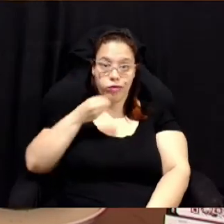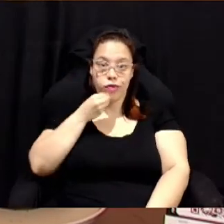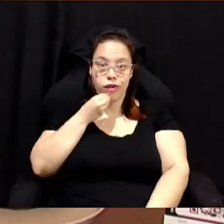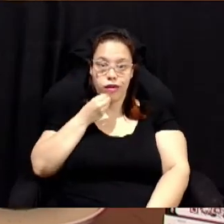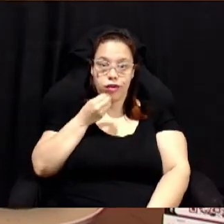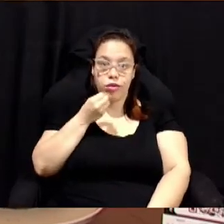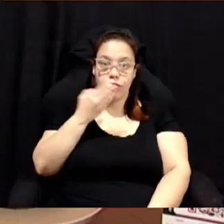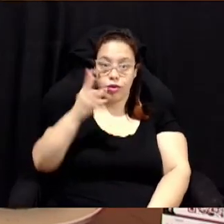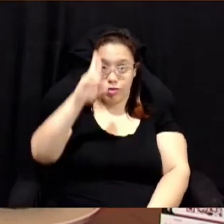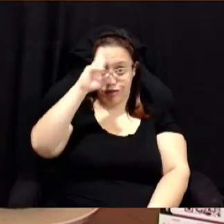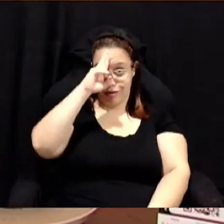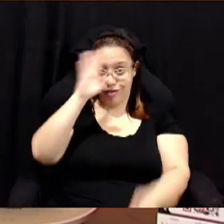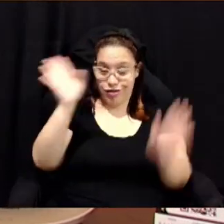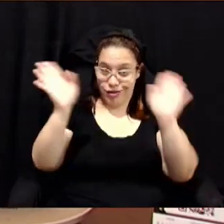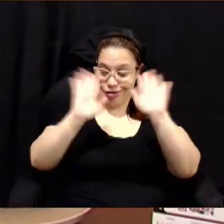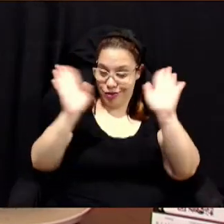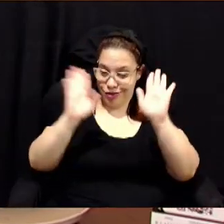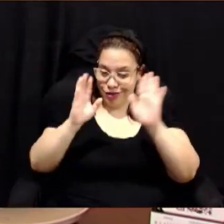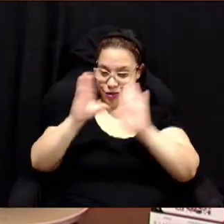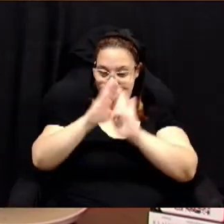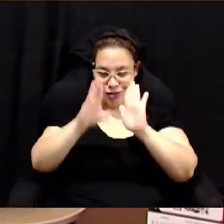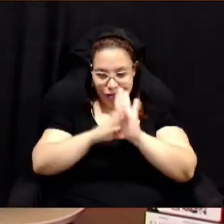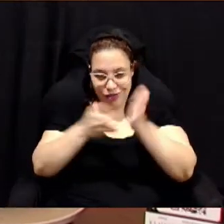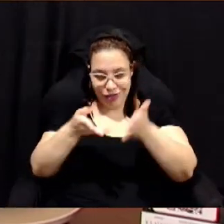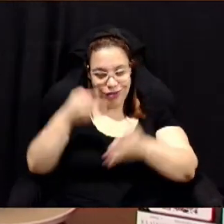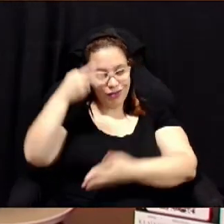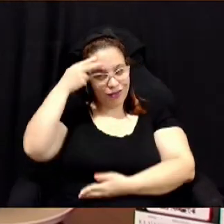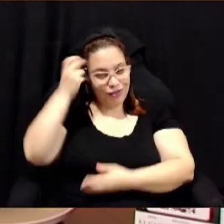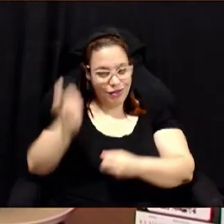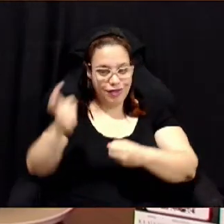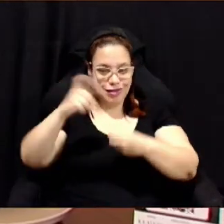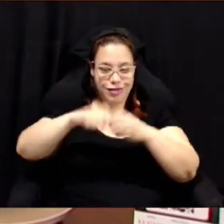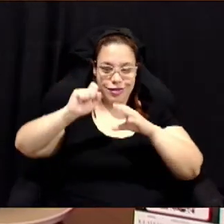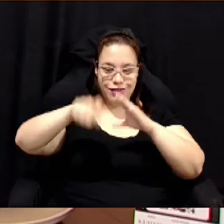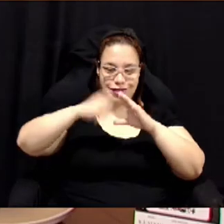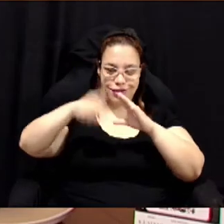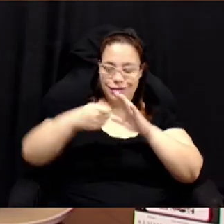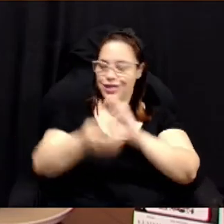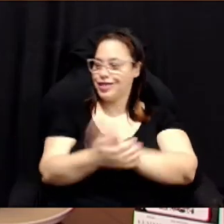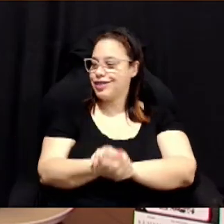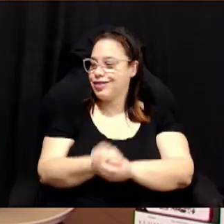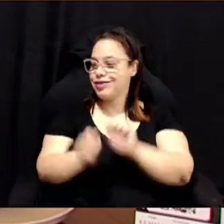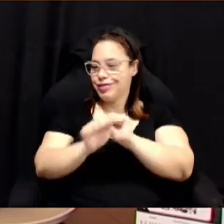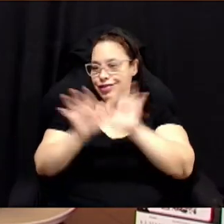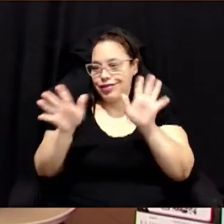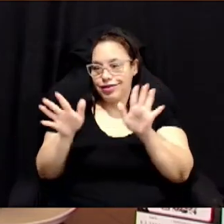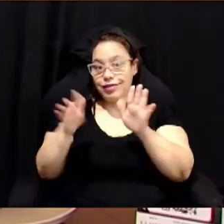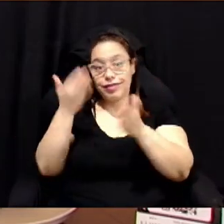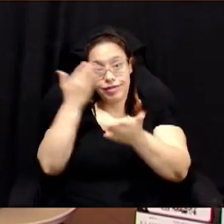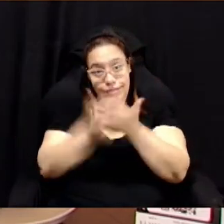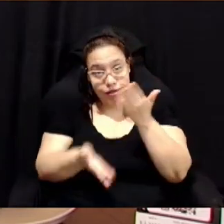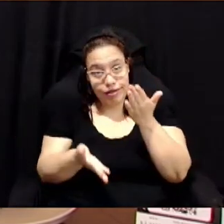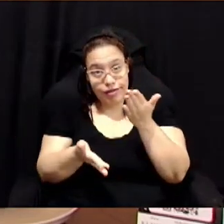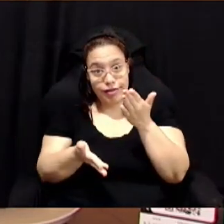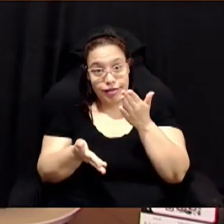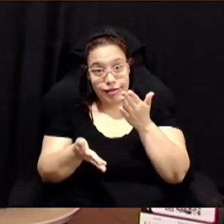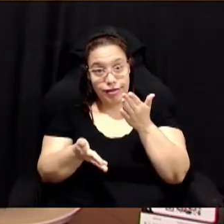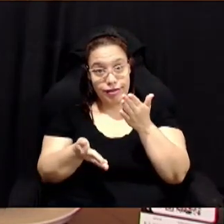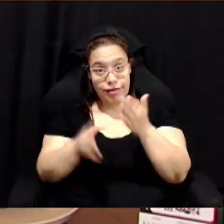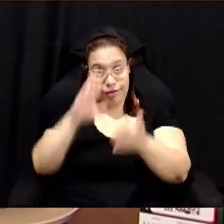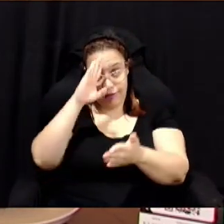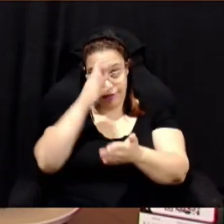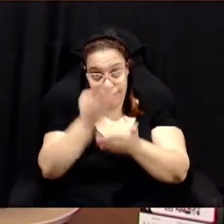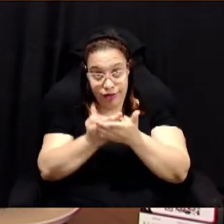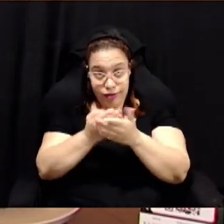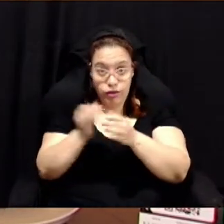para vocês, bom programa para você, Gabriel. Volto com você no estúdio. E é claro, não pode perder e conferir aí, procura